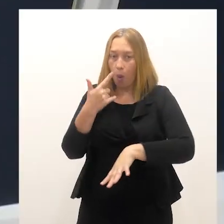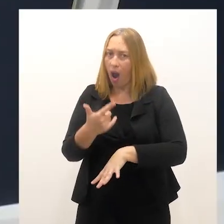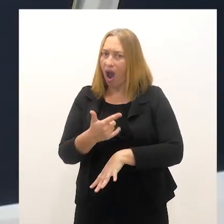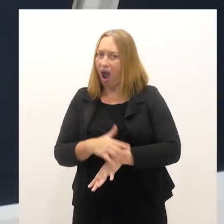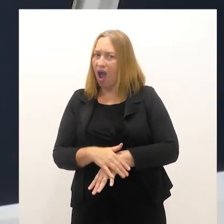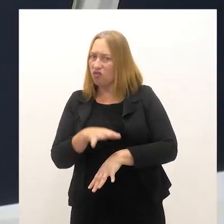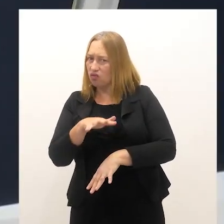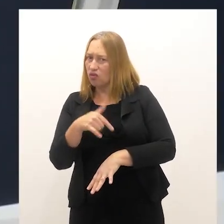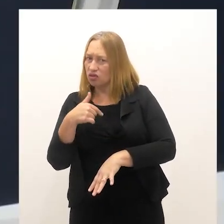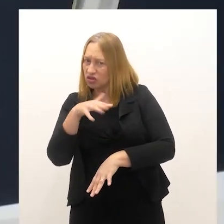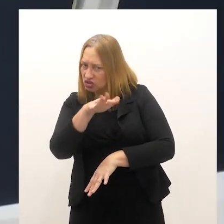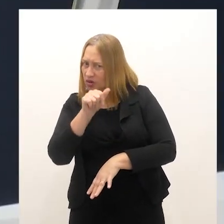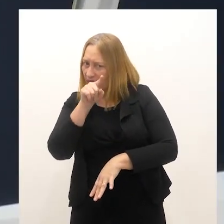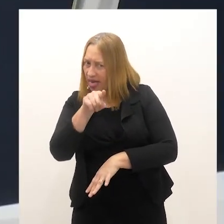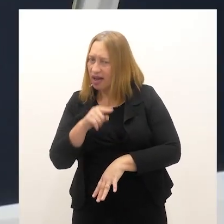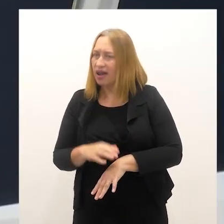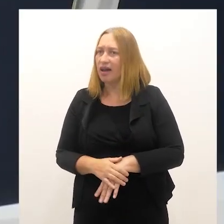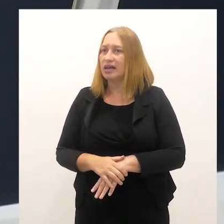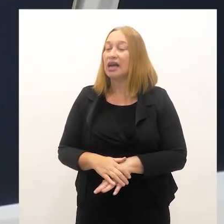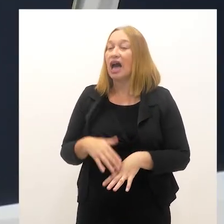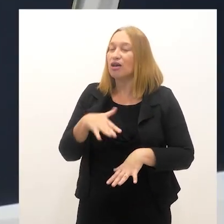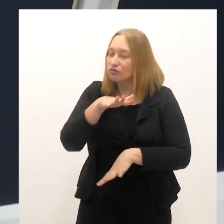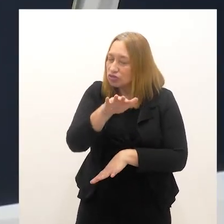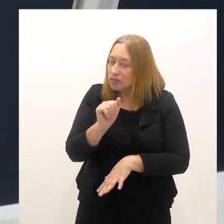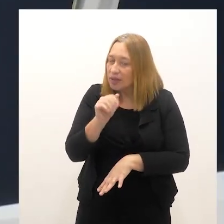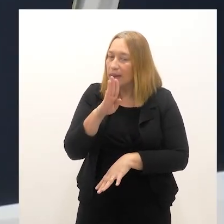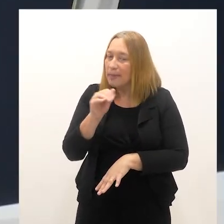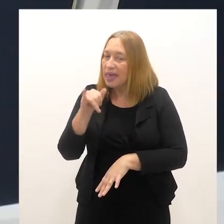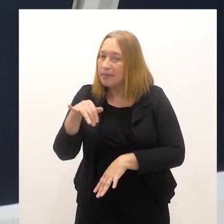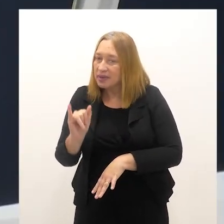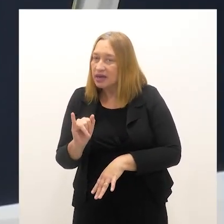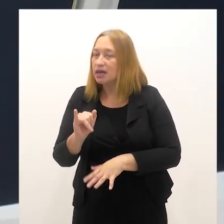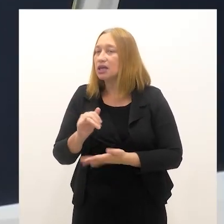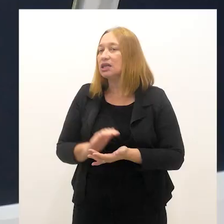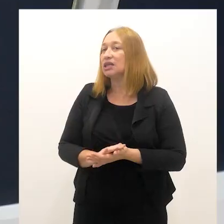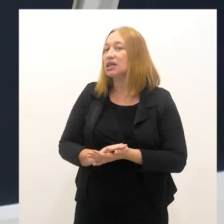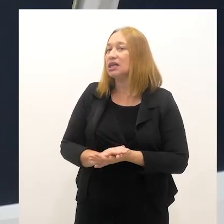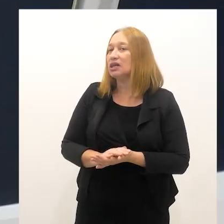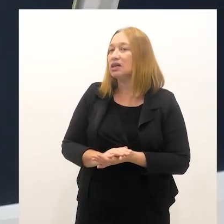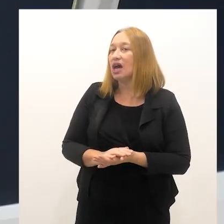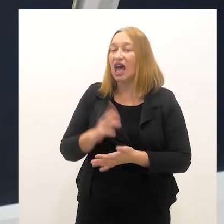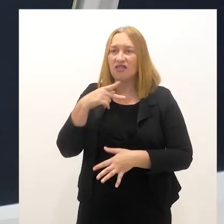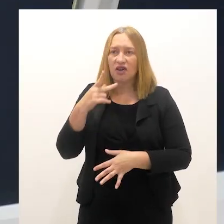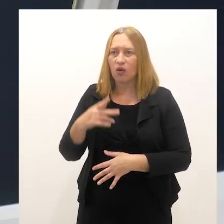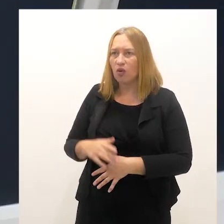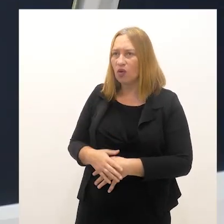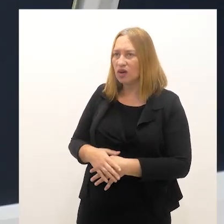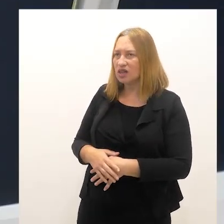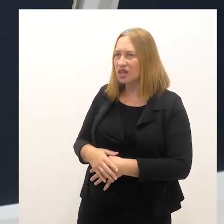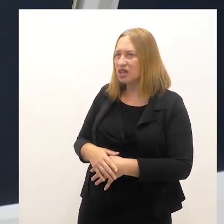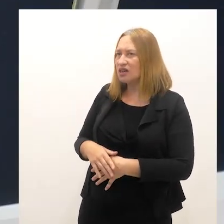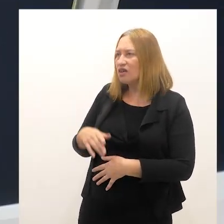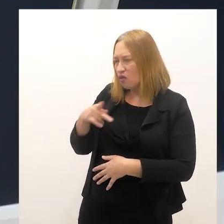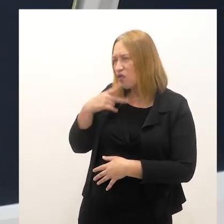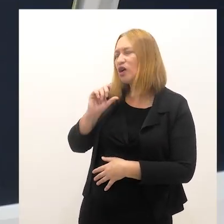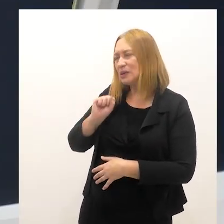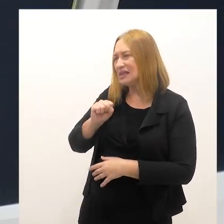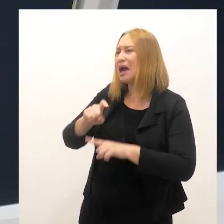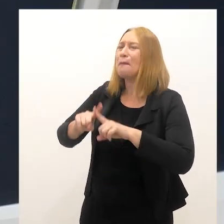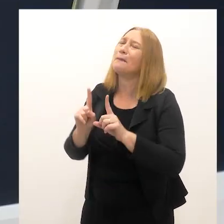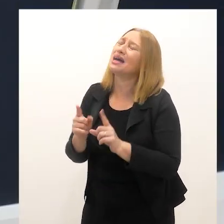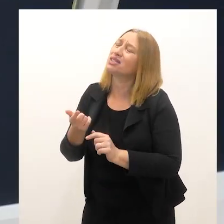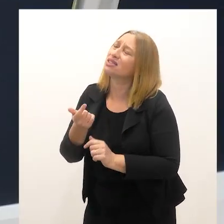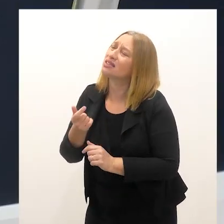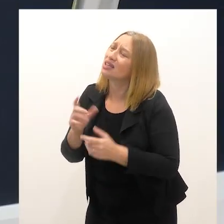vou abordar ela. Aí abordei a Baby, e aí ela falou, dou uma